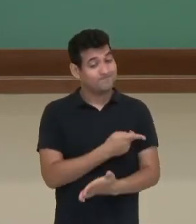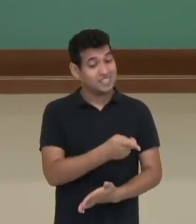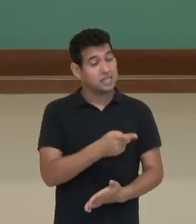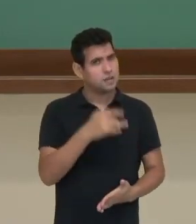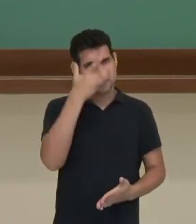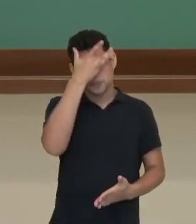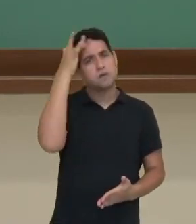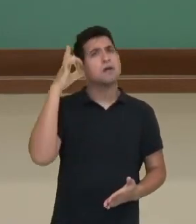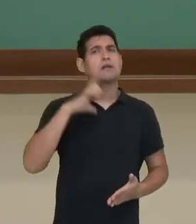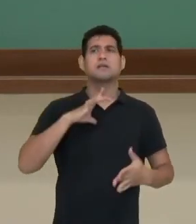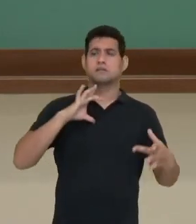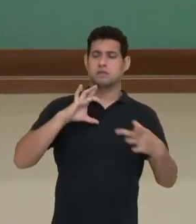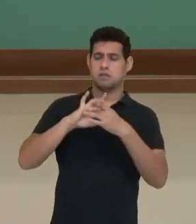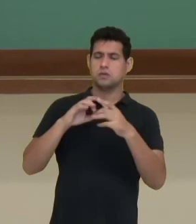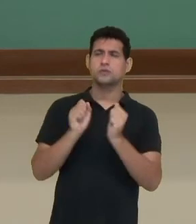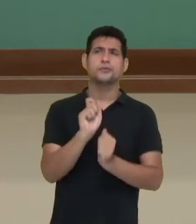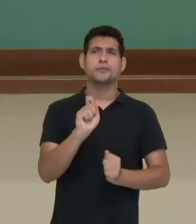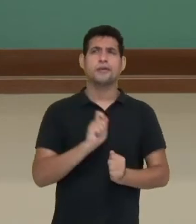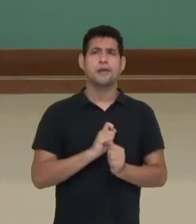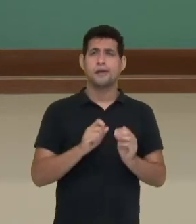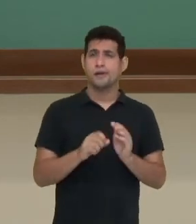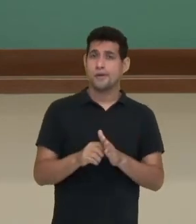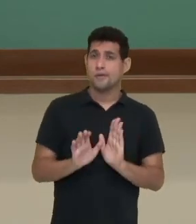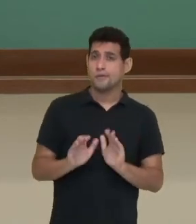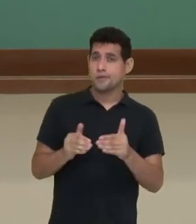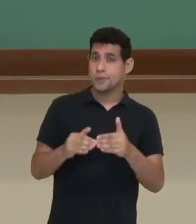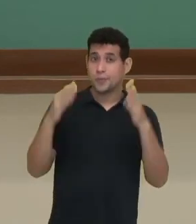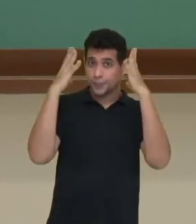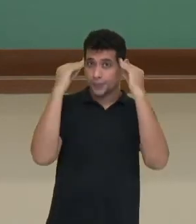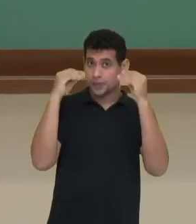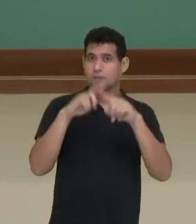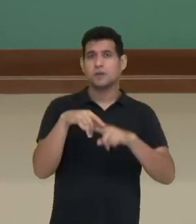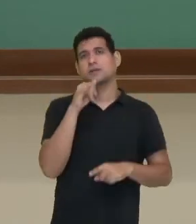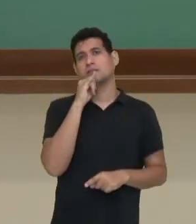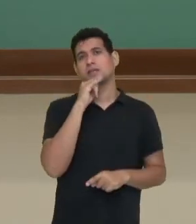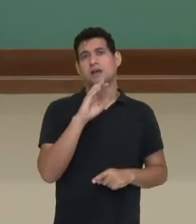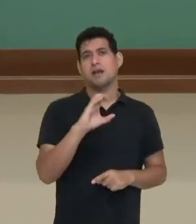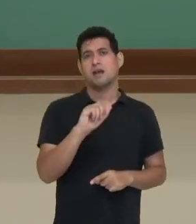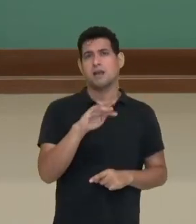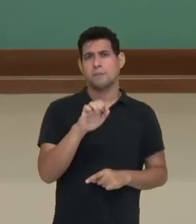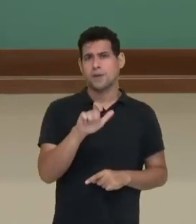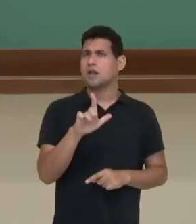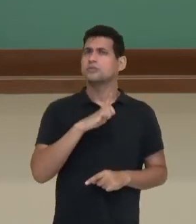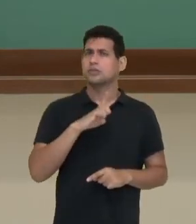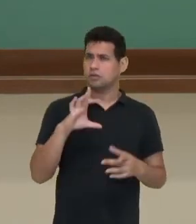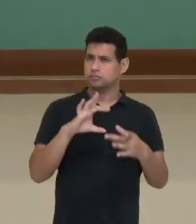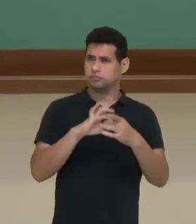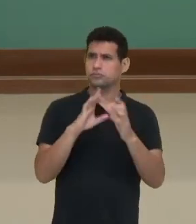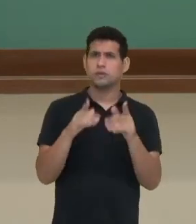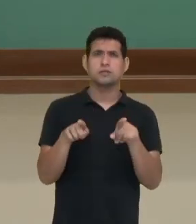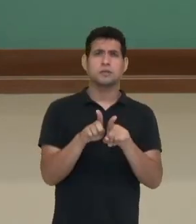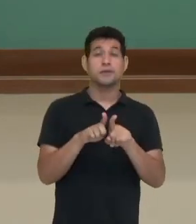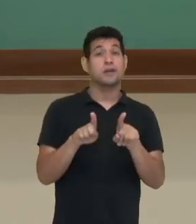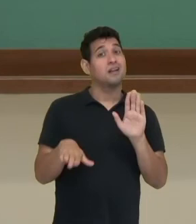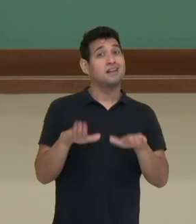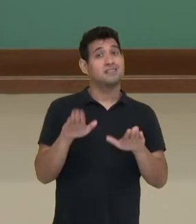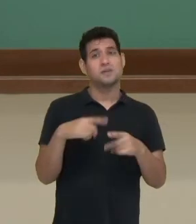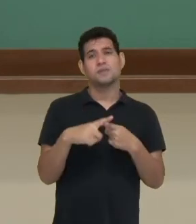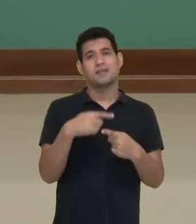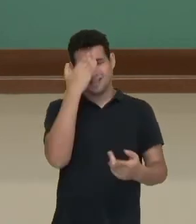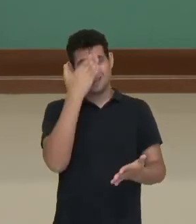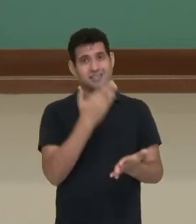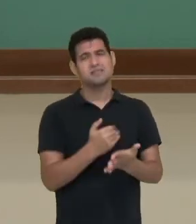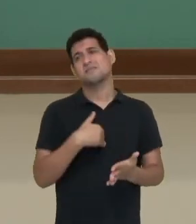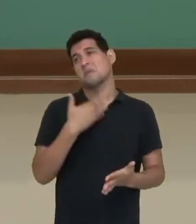se aliavam aos holandeses. No caso de Calabar, ele se aliou aos holandeses, talvez por acreditar que